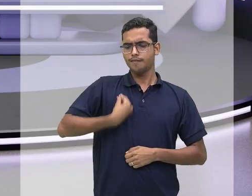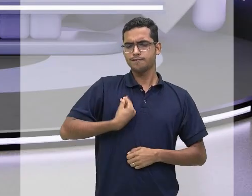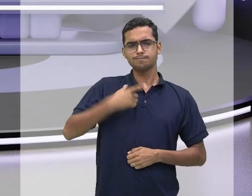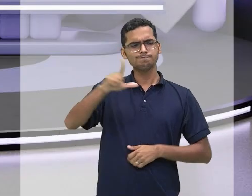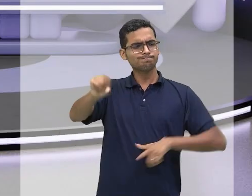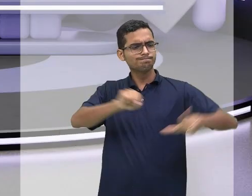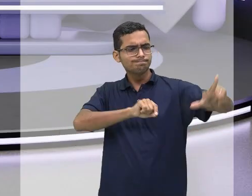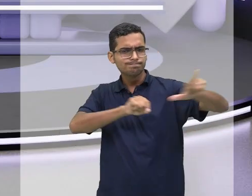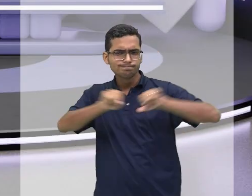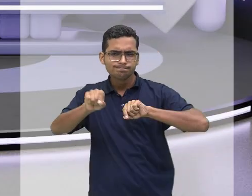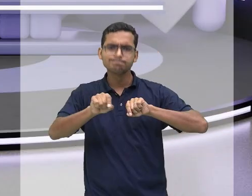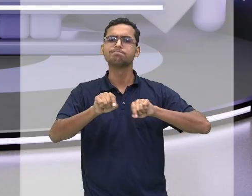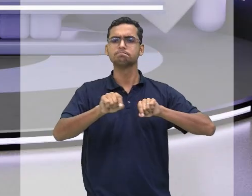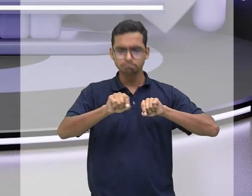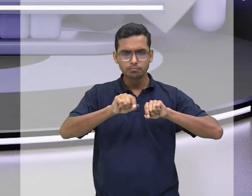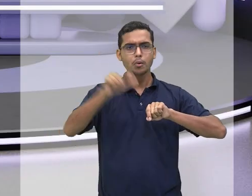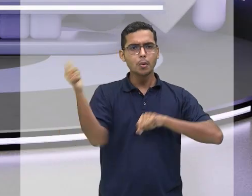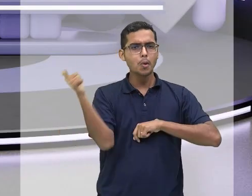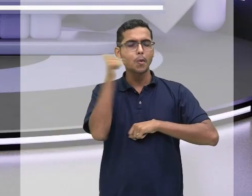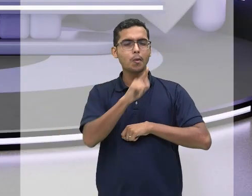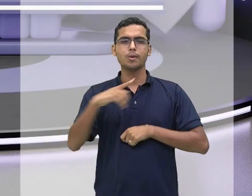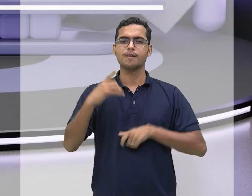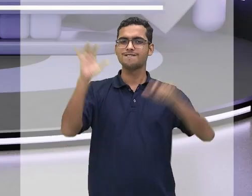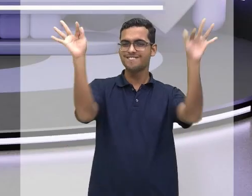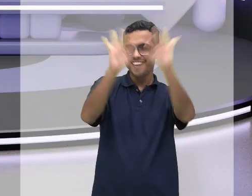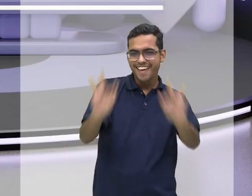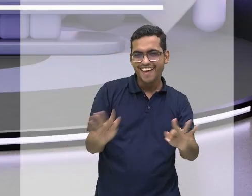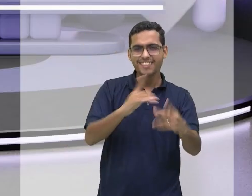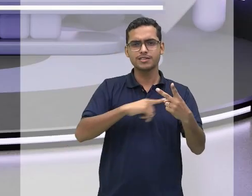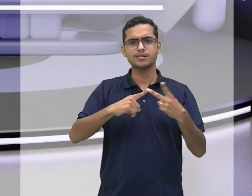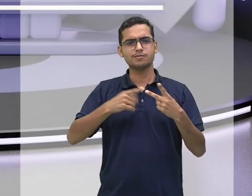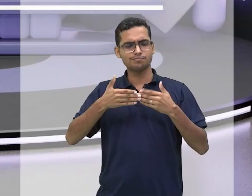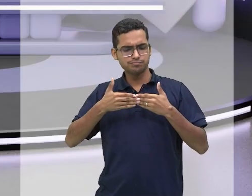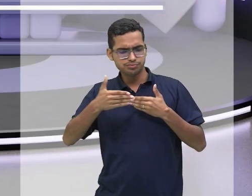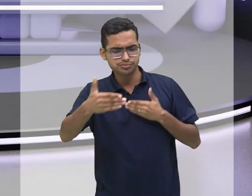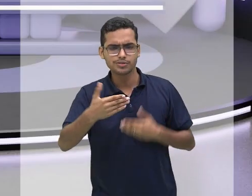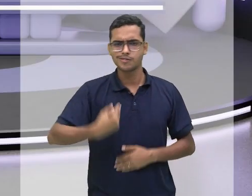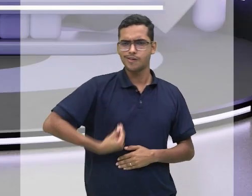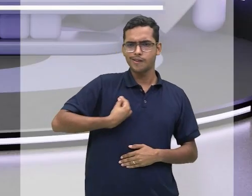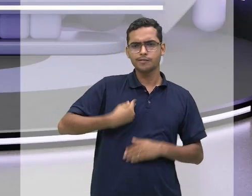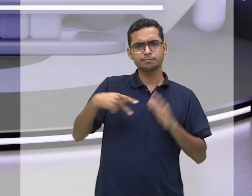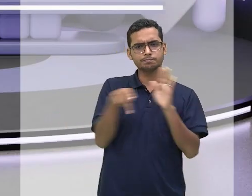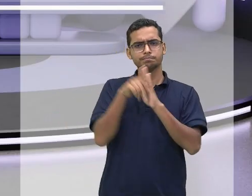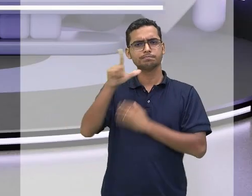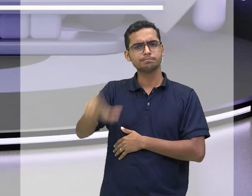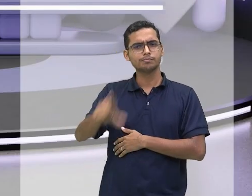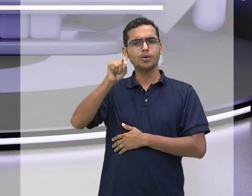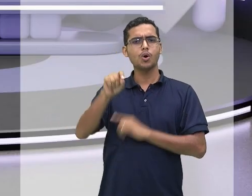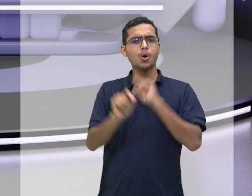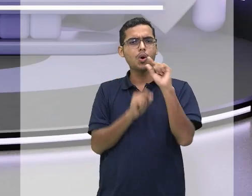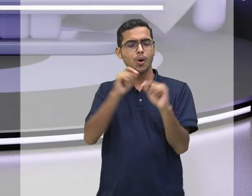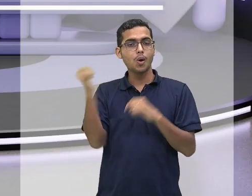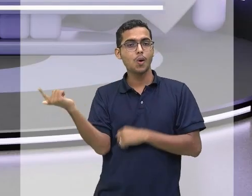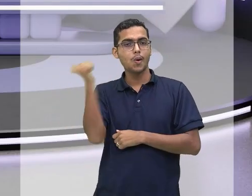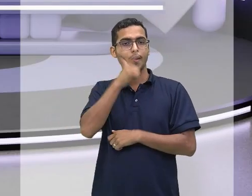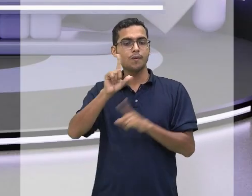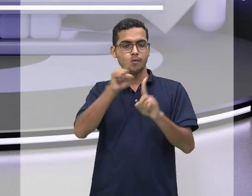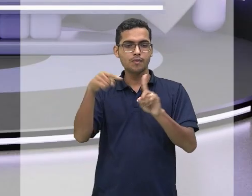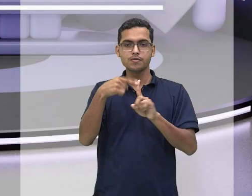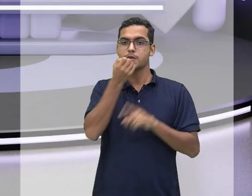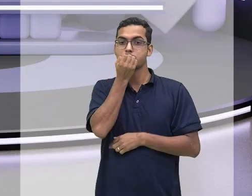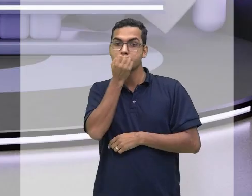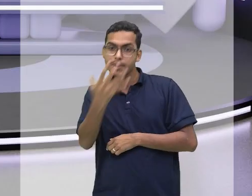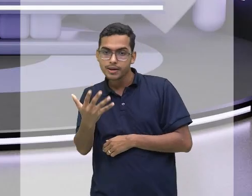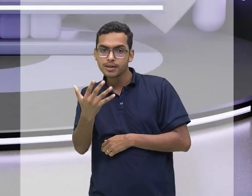nossas escolhas pela nossa felicidade, pela nossa caminhada, uma escolha que, de certa forma, se preze pelo bem, não pelo